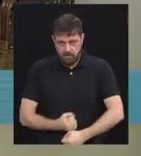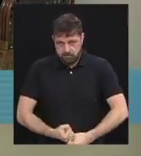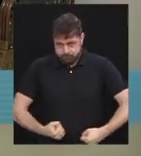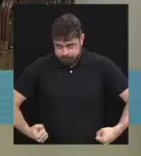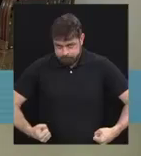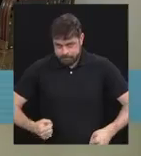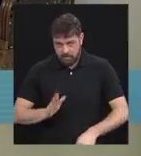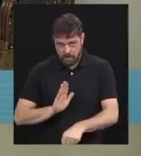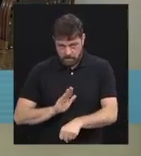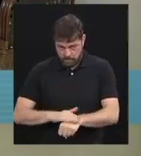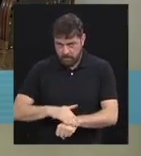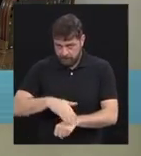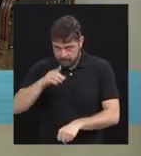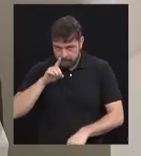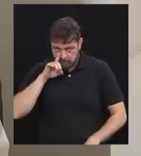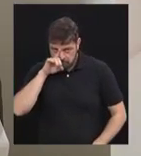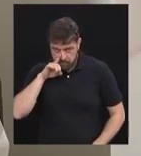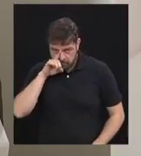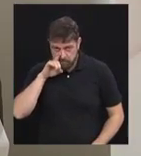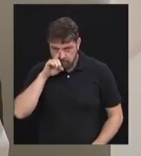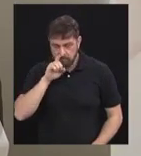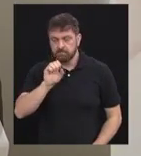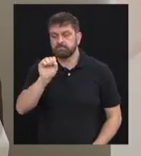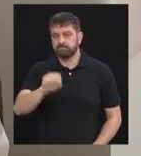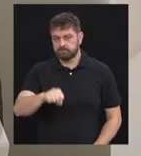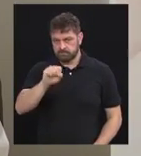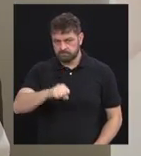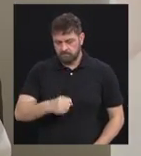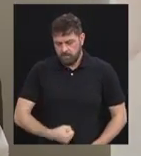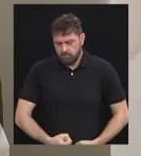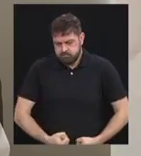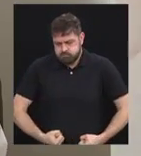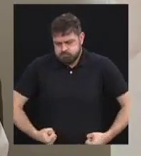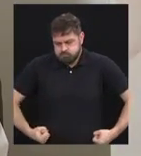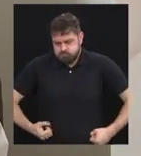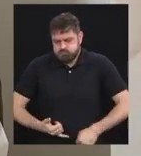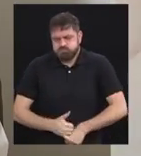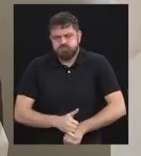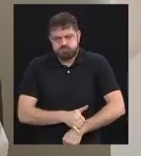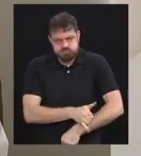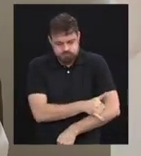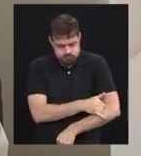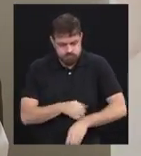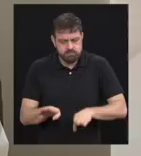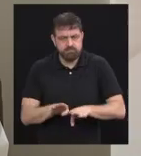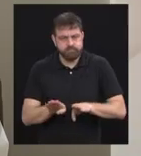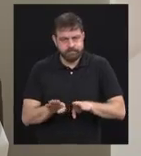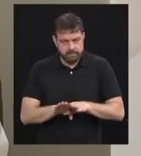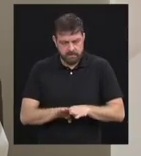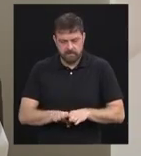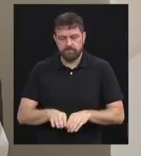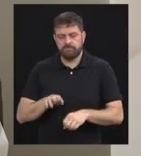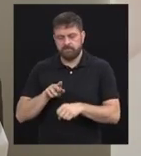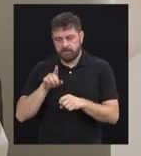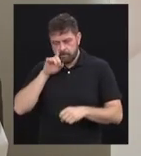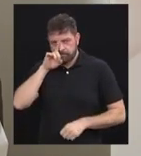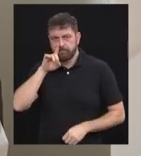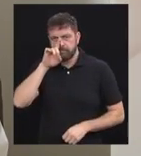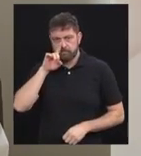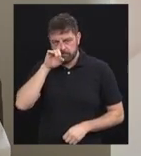ter câncer de mama? Sim, a obesidade é um fator de risco bastante acentuado para o câncer de